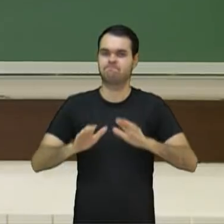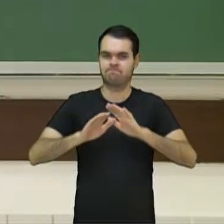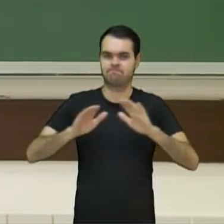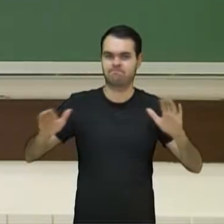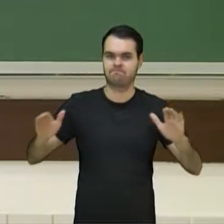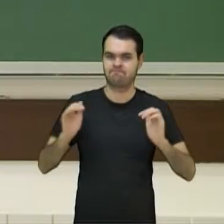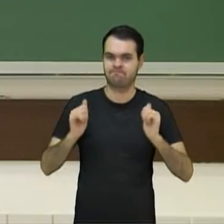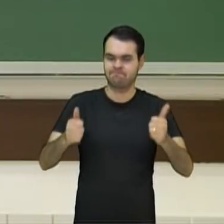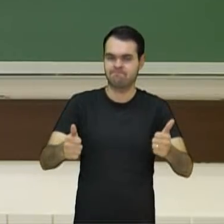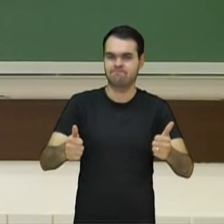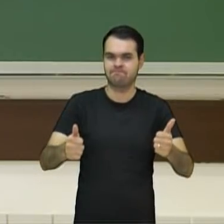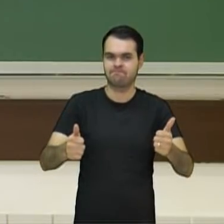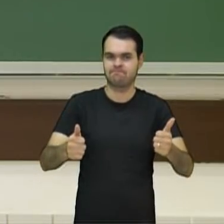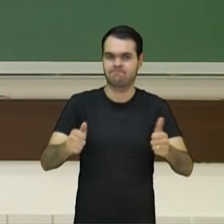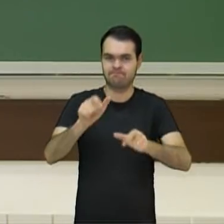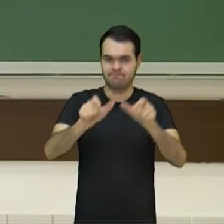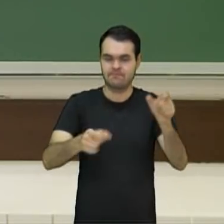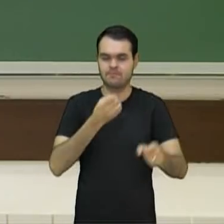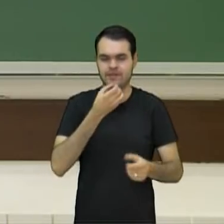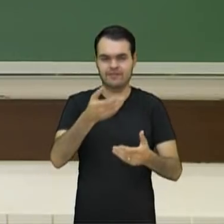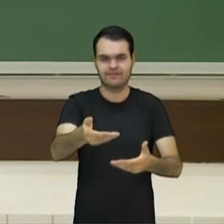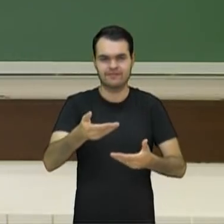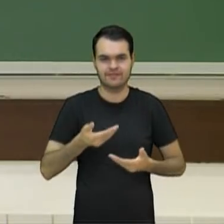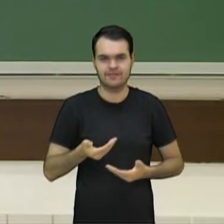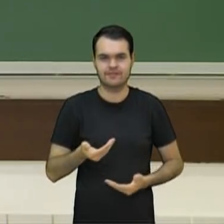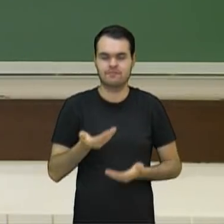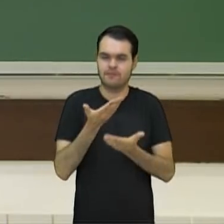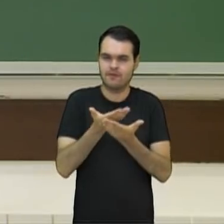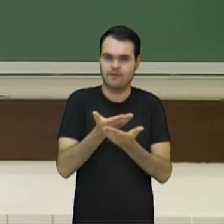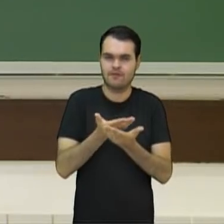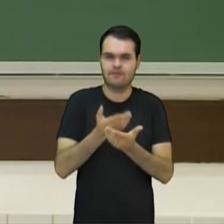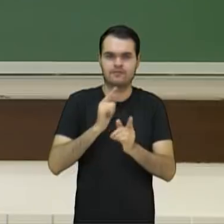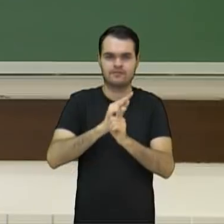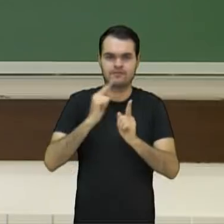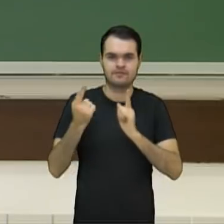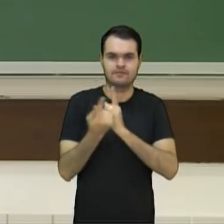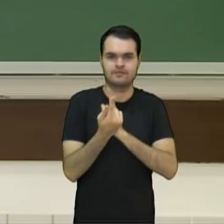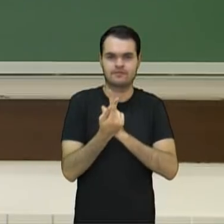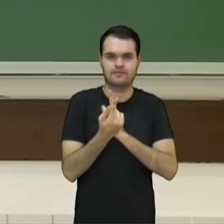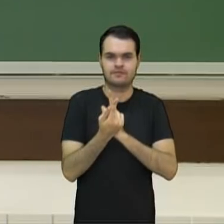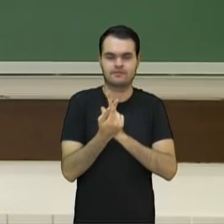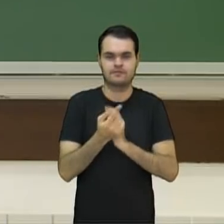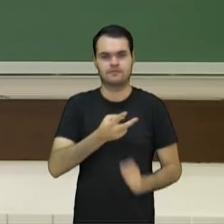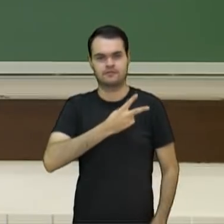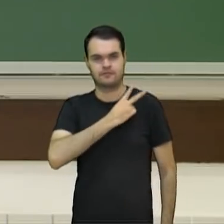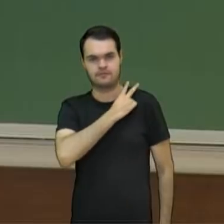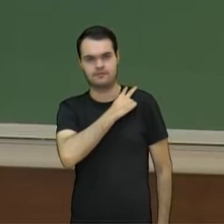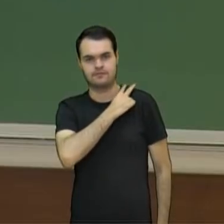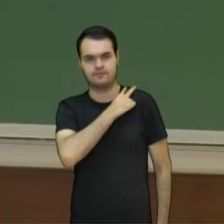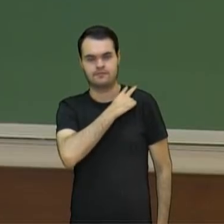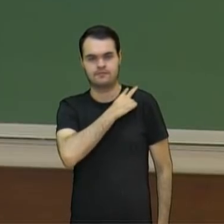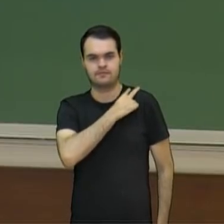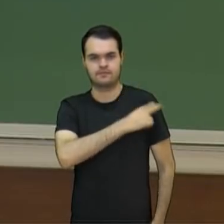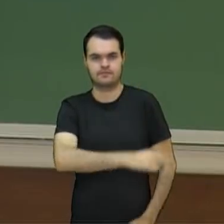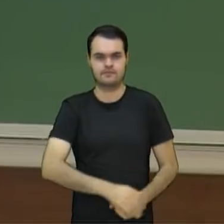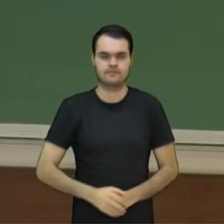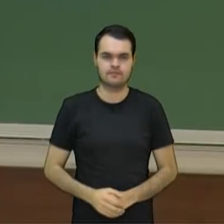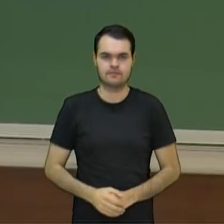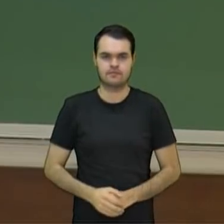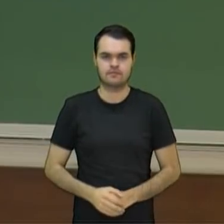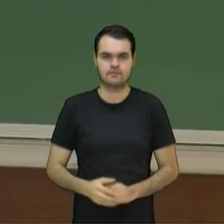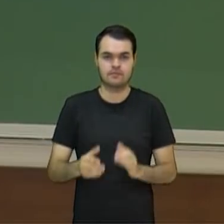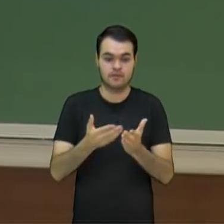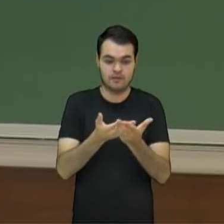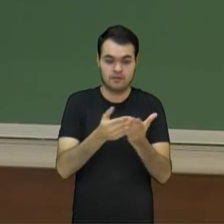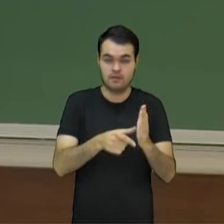Olá pessoal, tudo bem? Sejam bem-vindos a mais uma aula de Geografia para a segunda série. Antes de nós começarmos